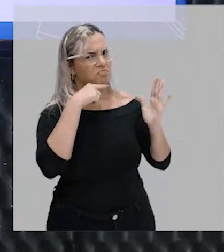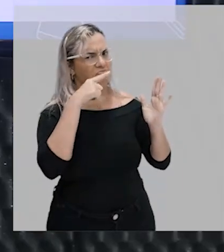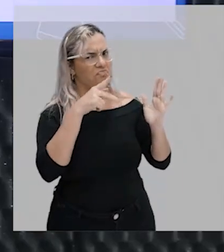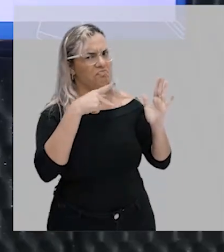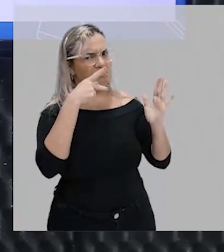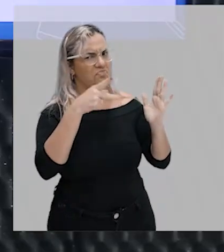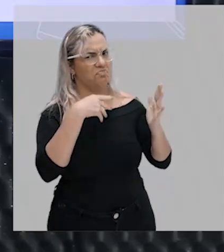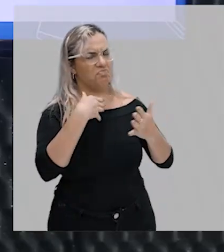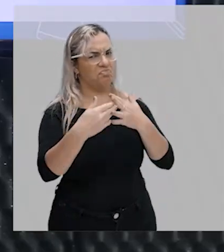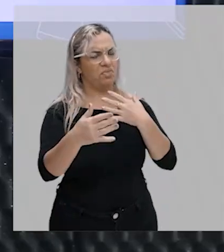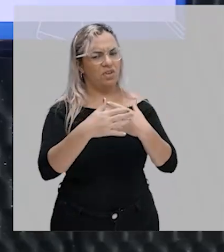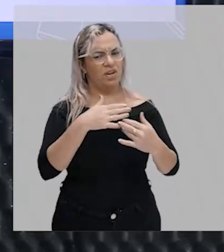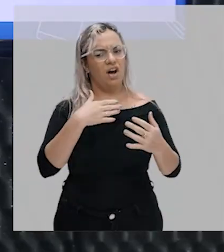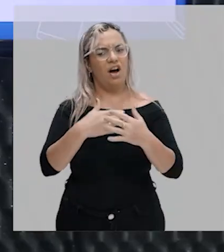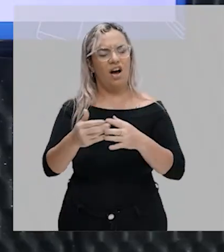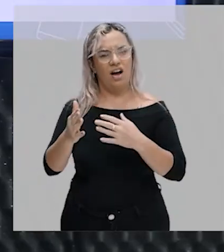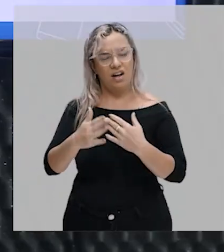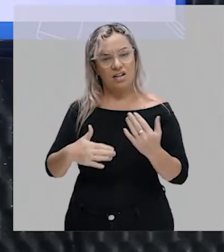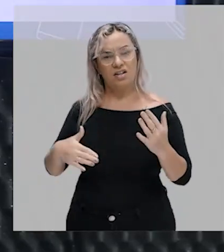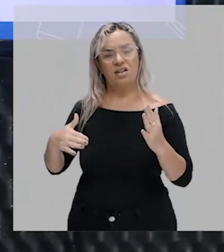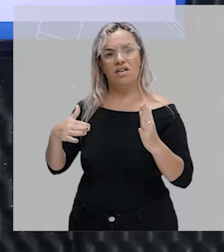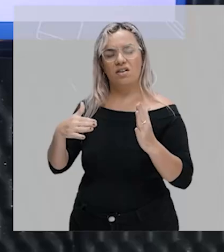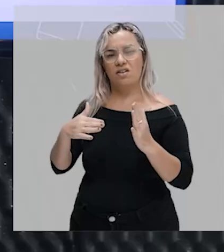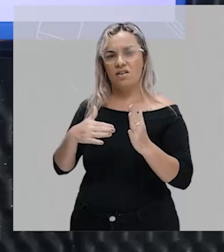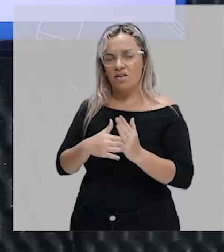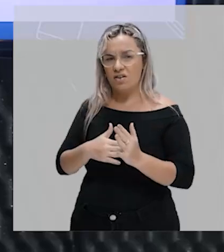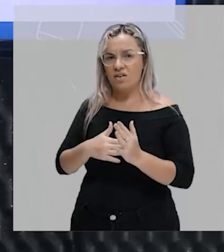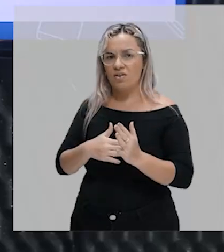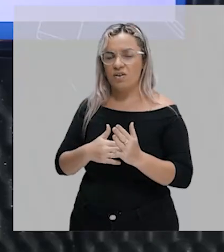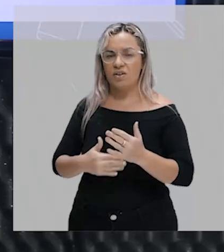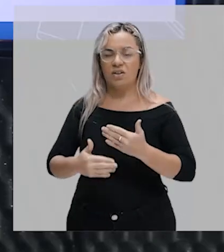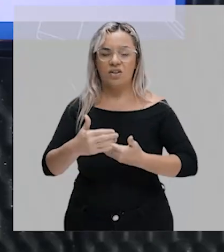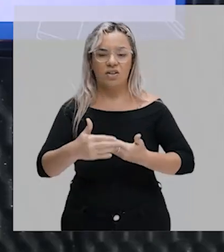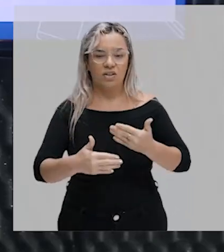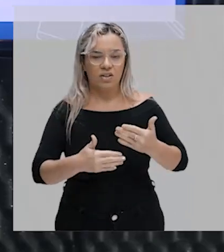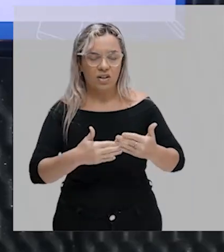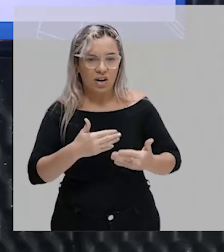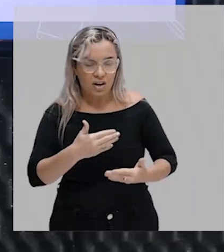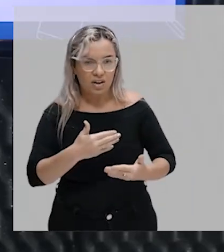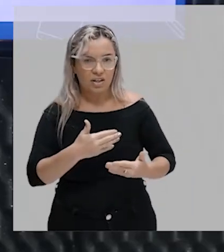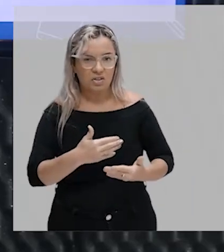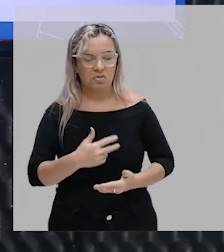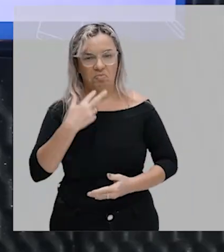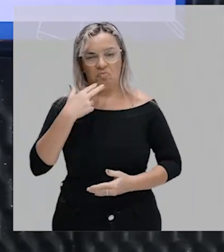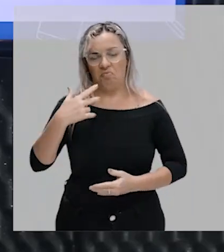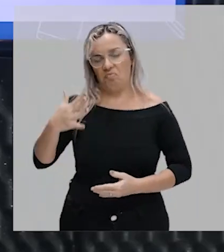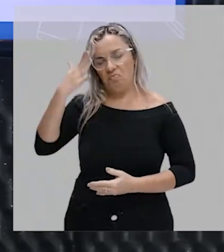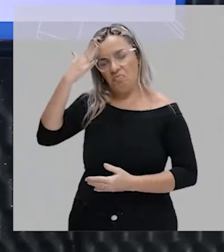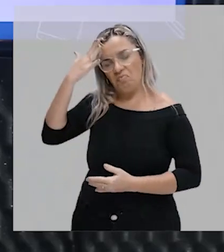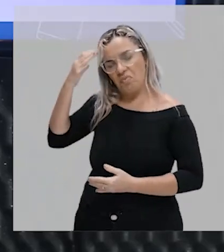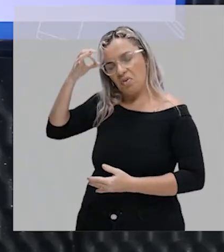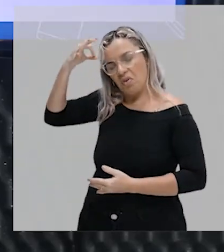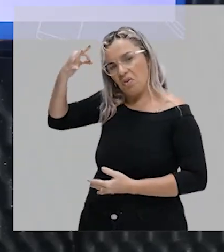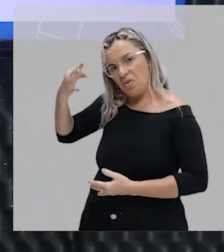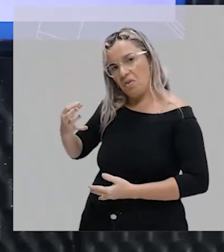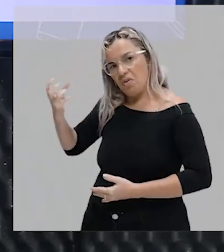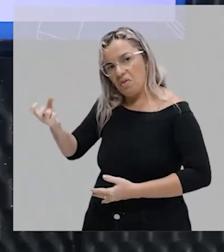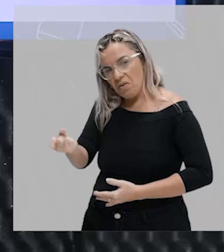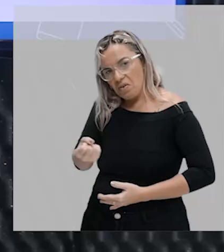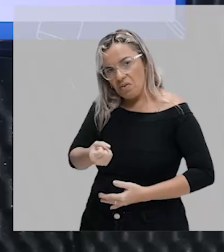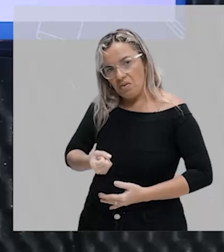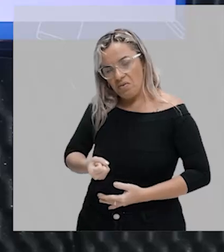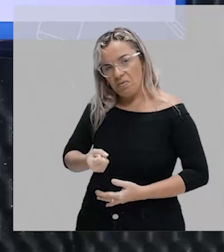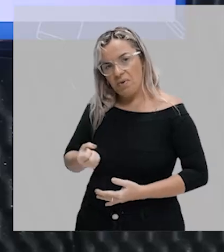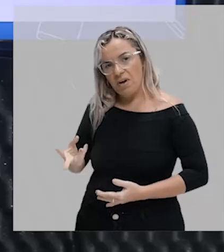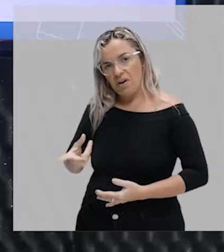Até mesmo se você tiver influências de variações linguísticas, né? Existem no Brasil, essas variações